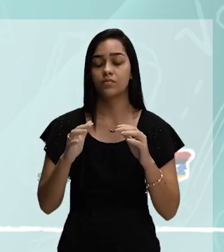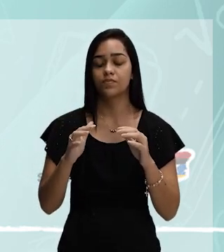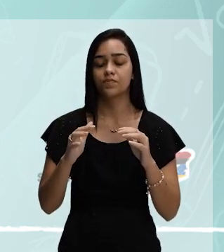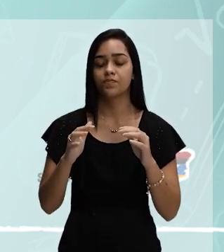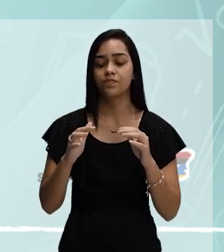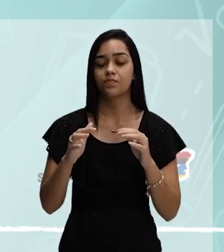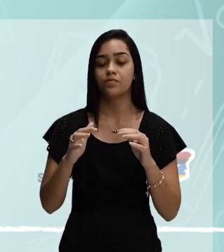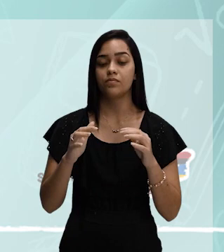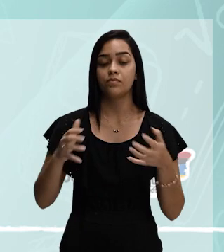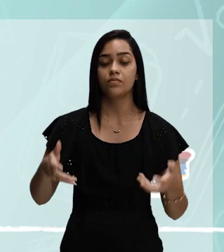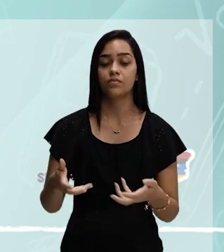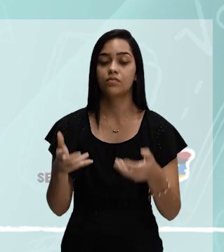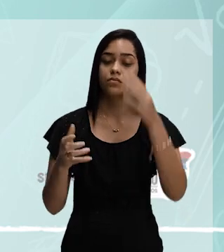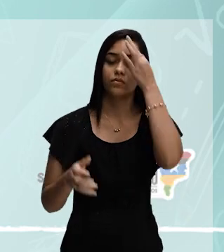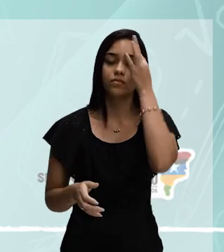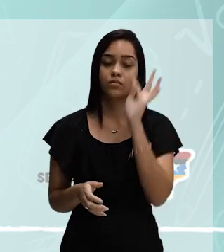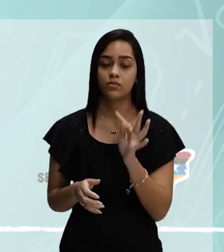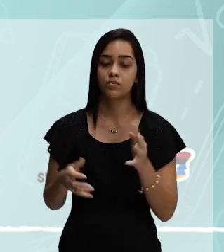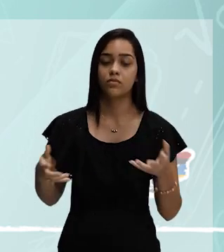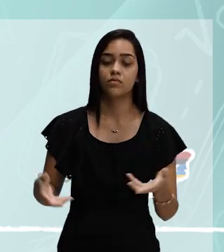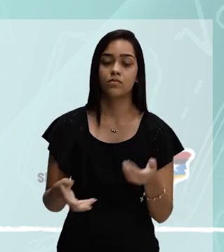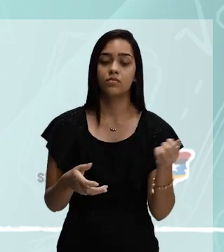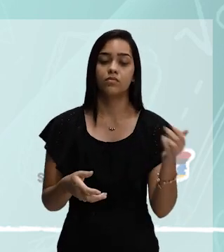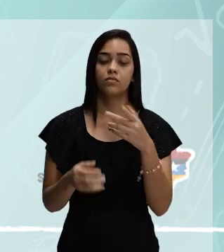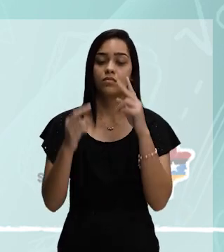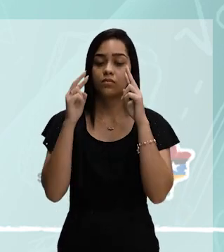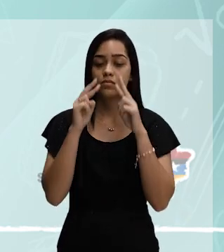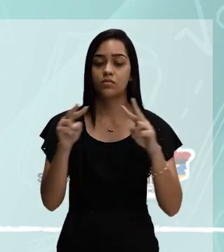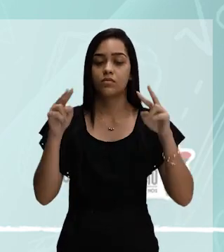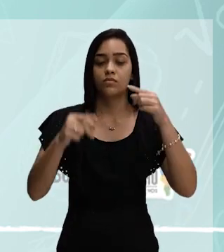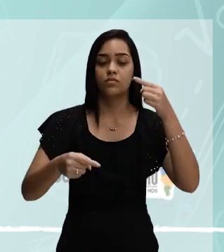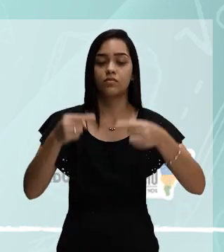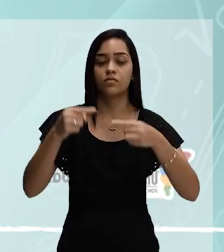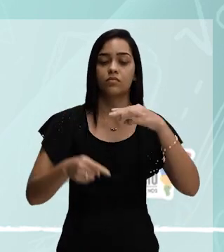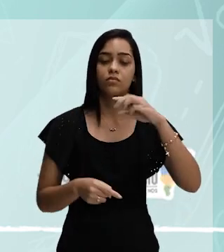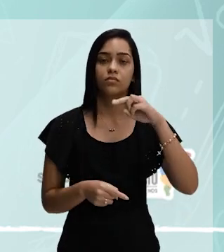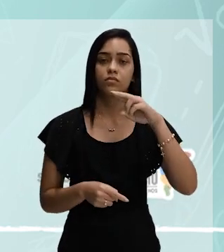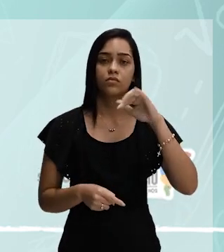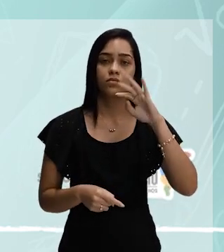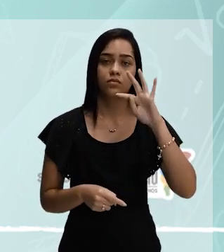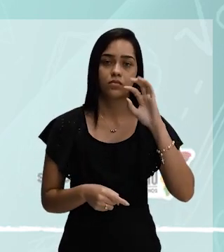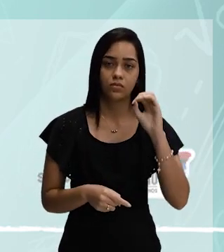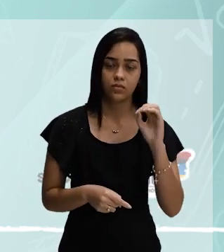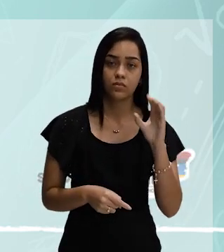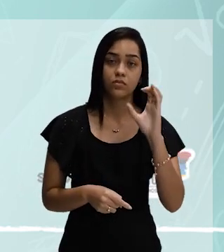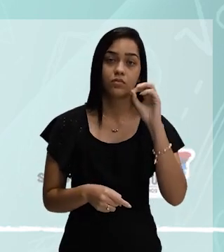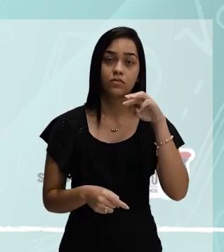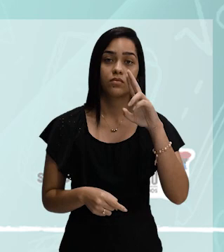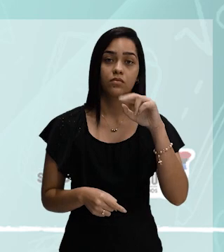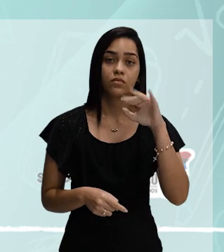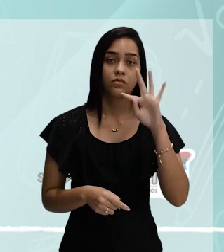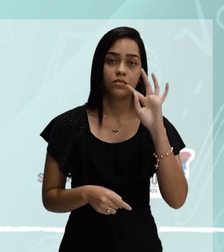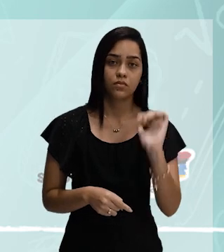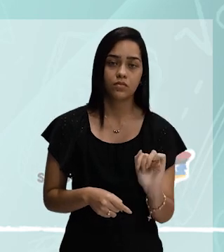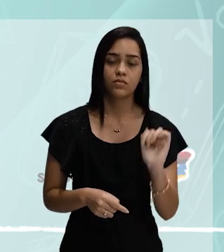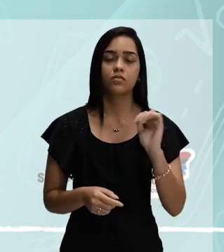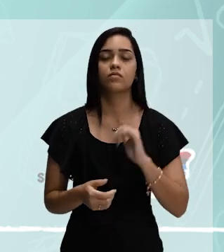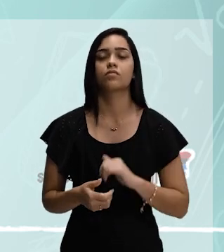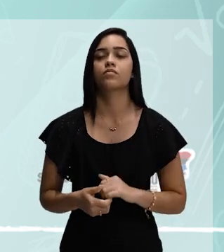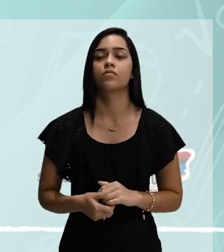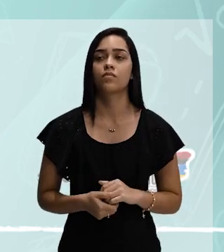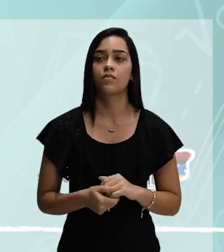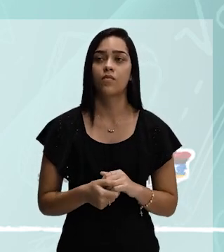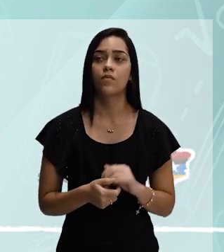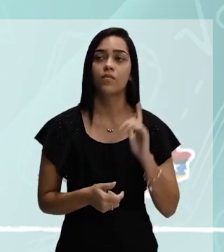manifestos teóricos que promovem novas visões políticas, como o Manifesto Comunista. O Manifesto